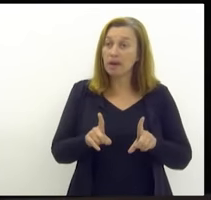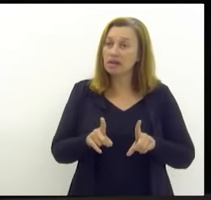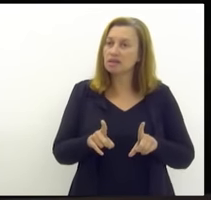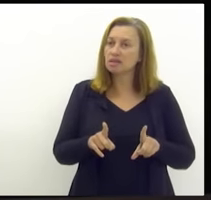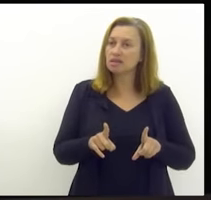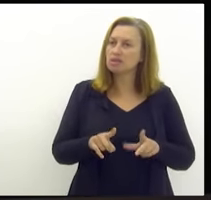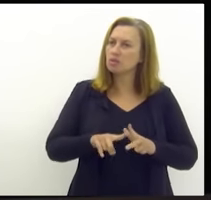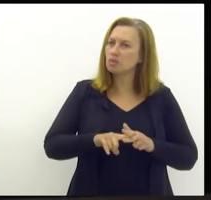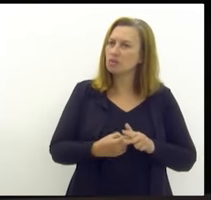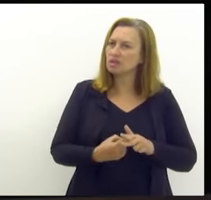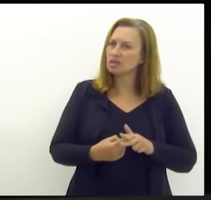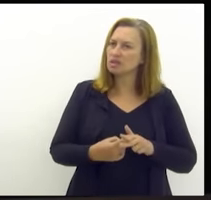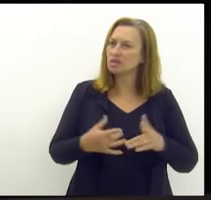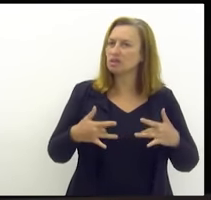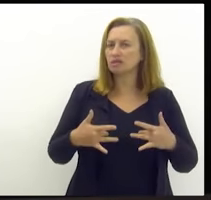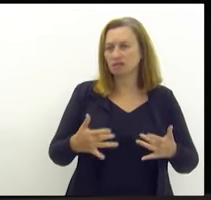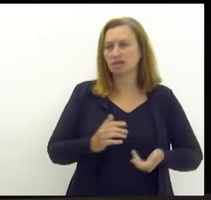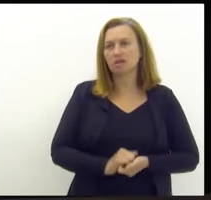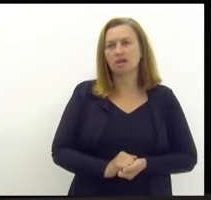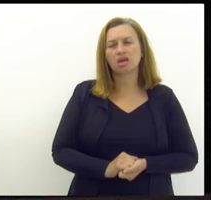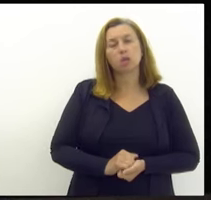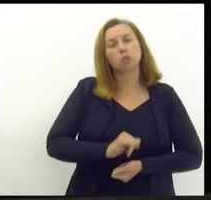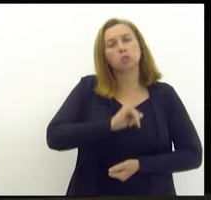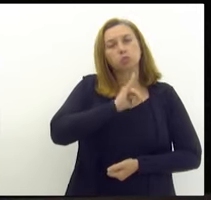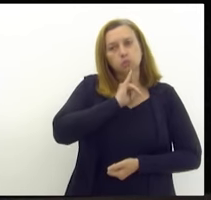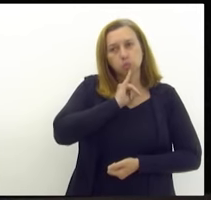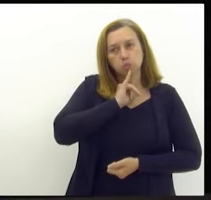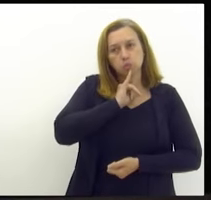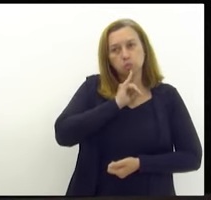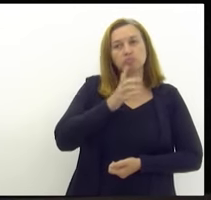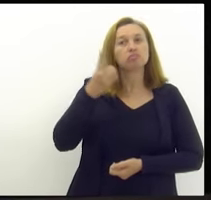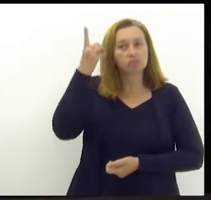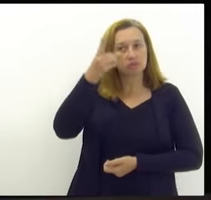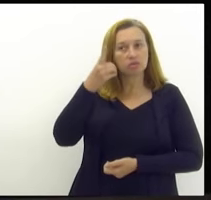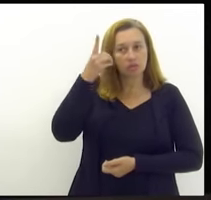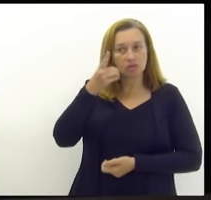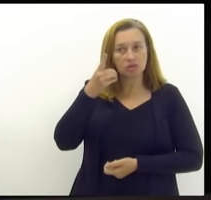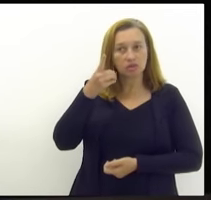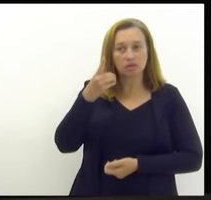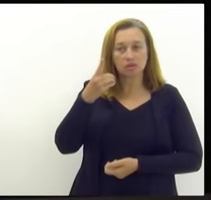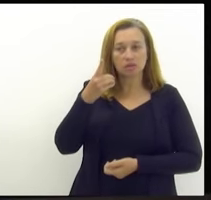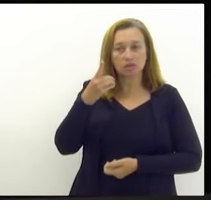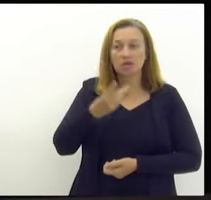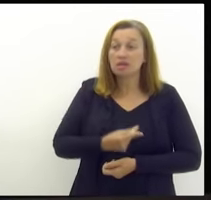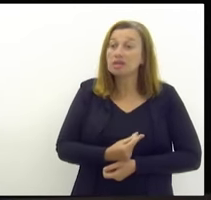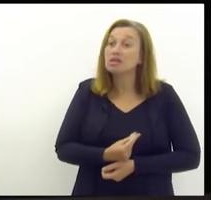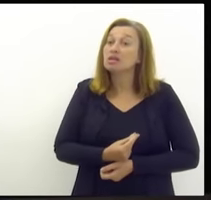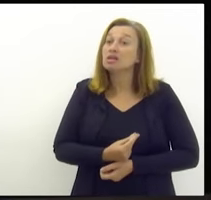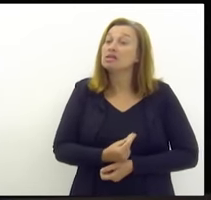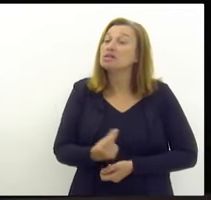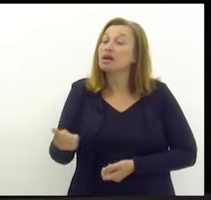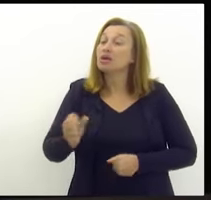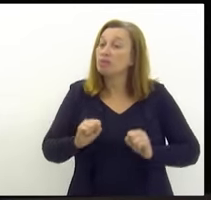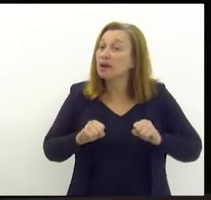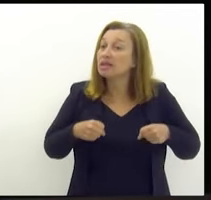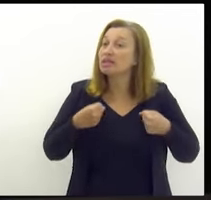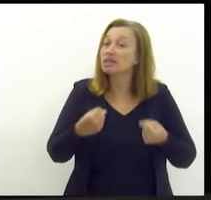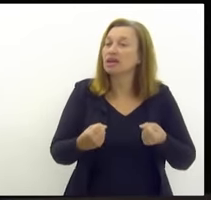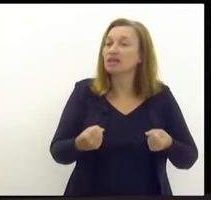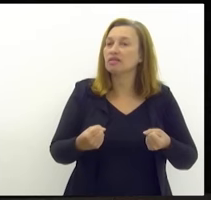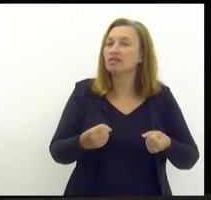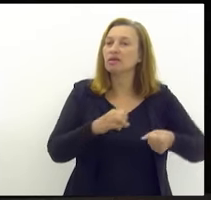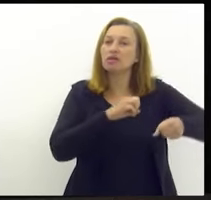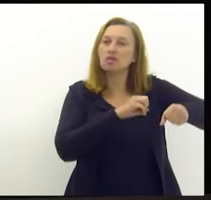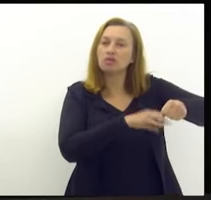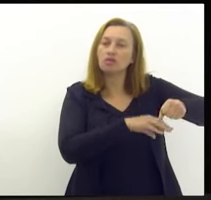fazer uma correção fraterna é lá lamentável que Esses deputados não estejam presentes para defender o fundo da